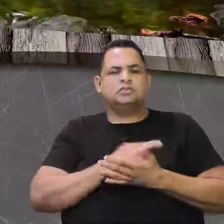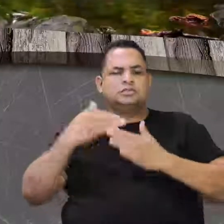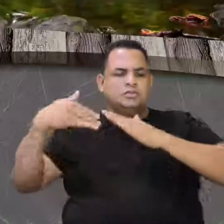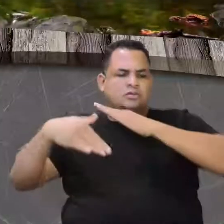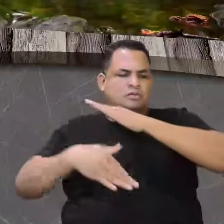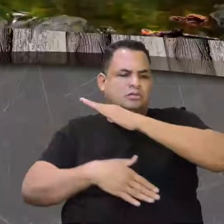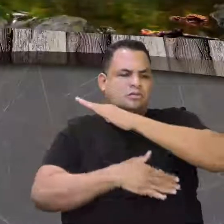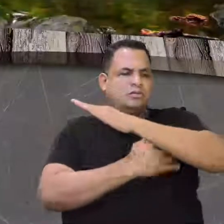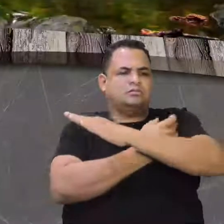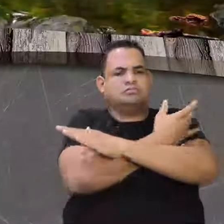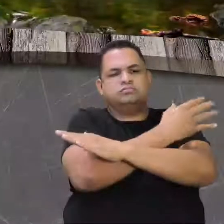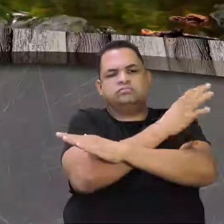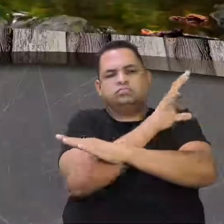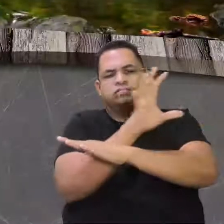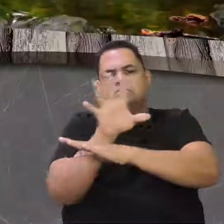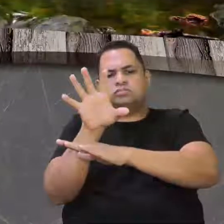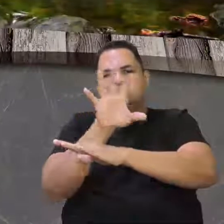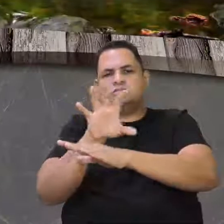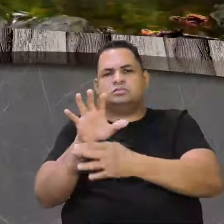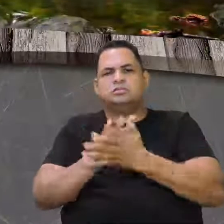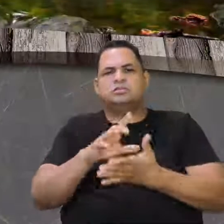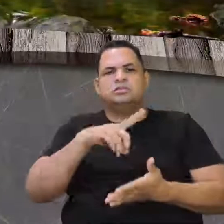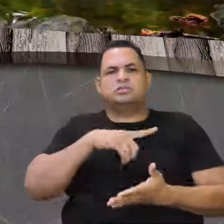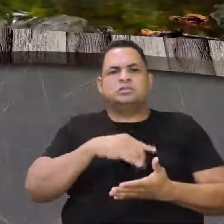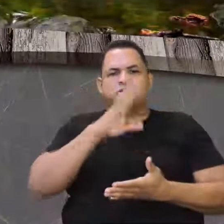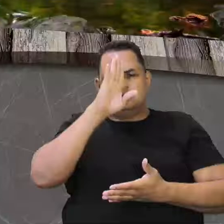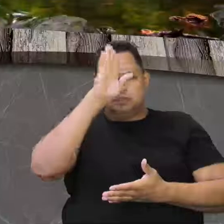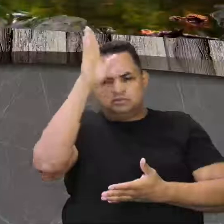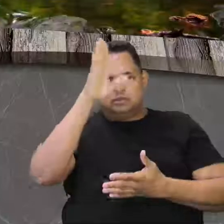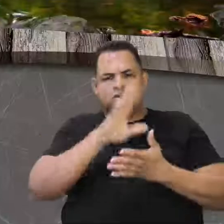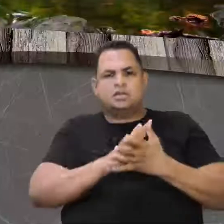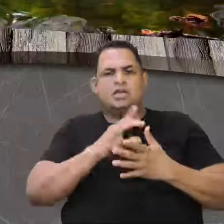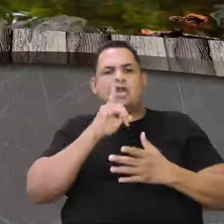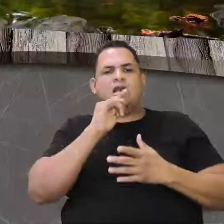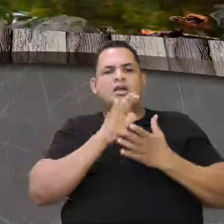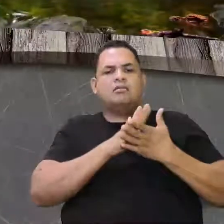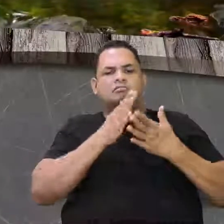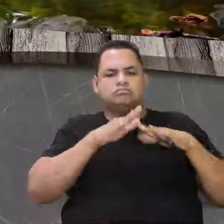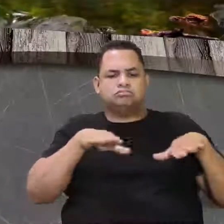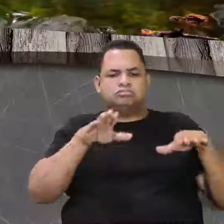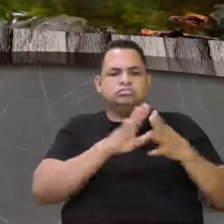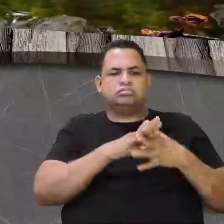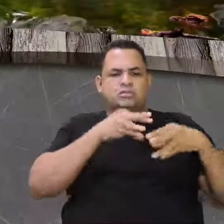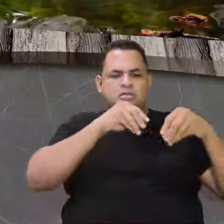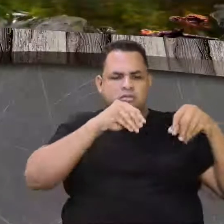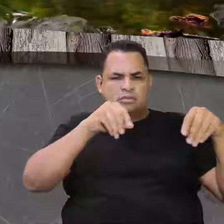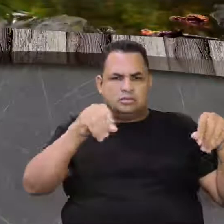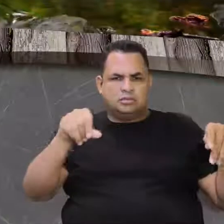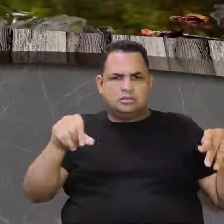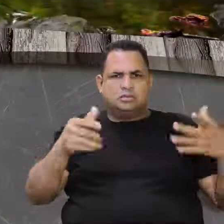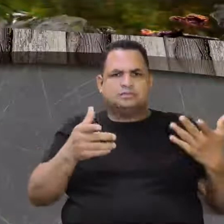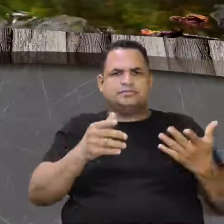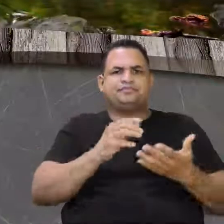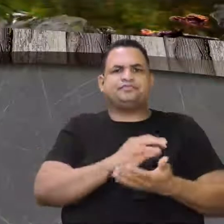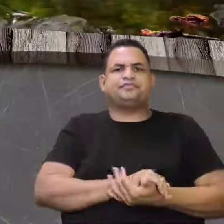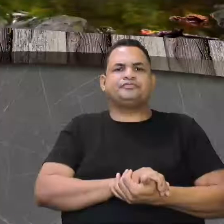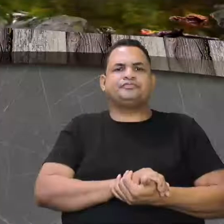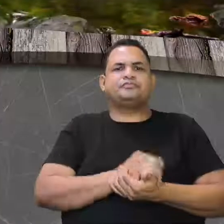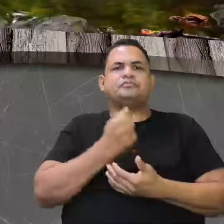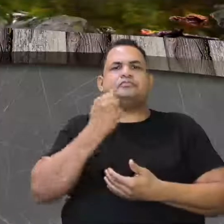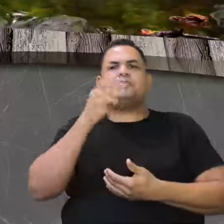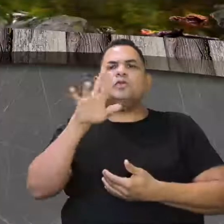Que existem os principais, né, os ecossistemas aquático, terrestre, o